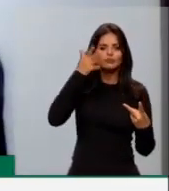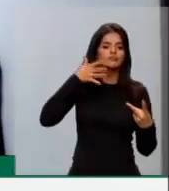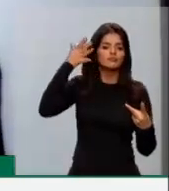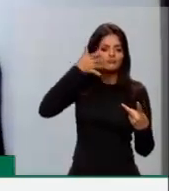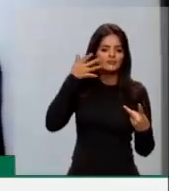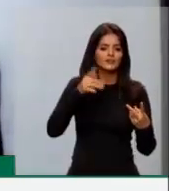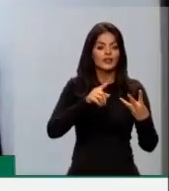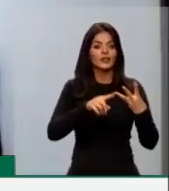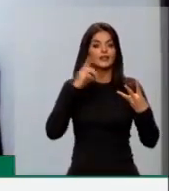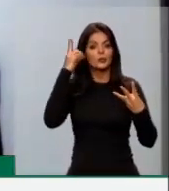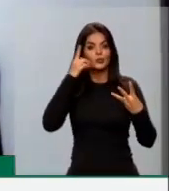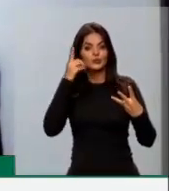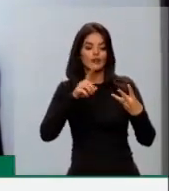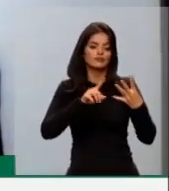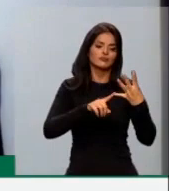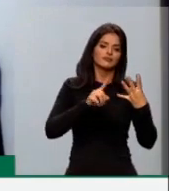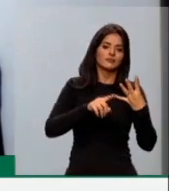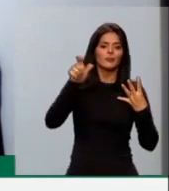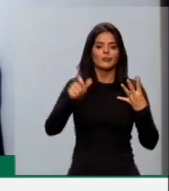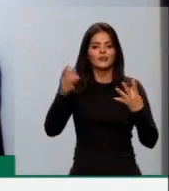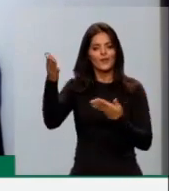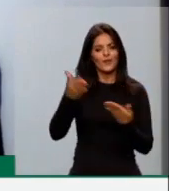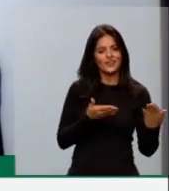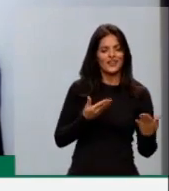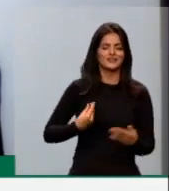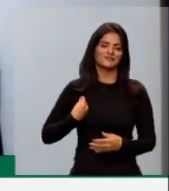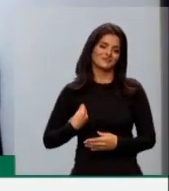assim? Obrigada, tá, Marjorie, pela presença.